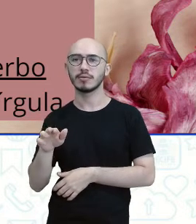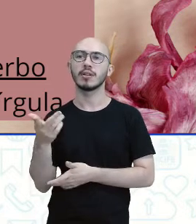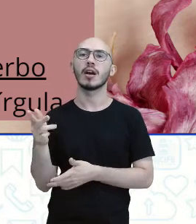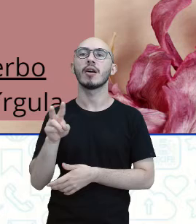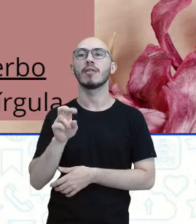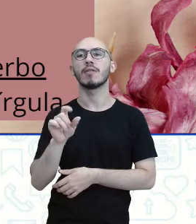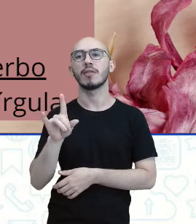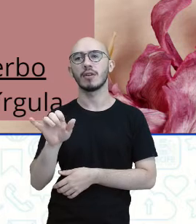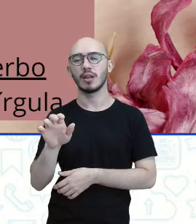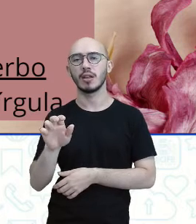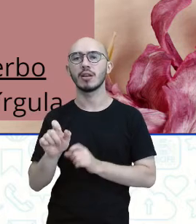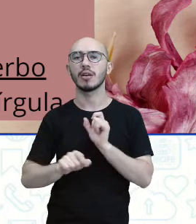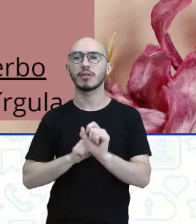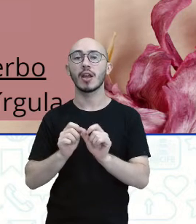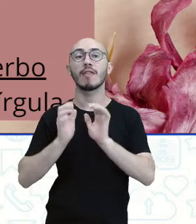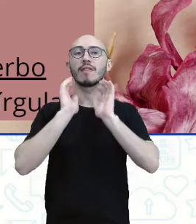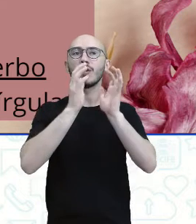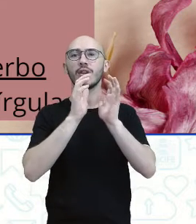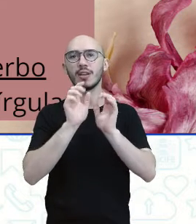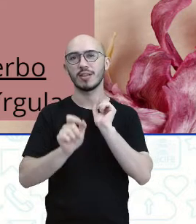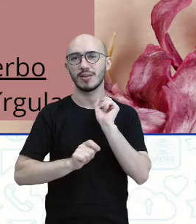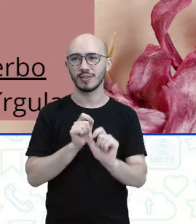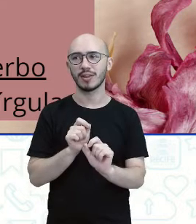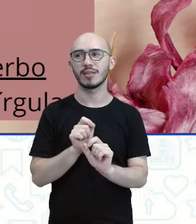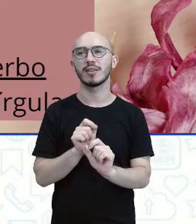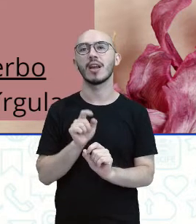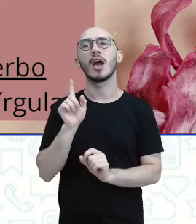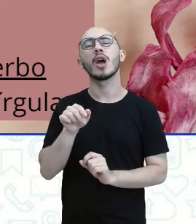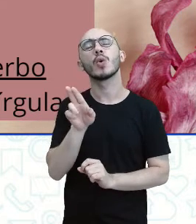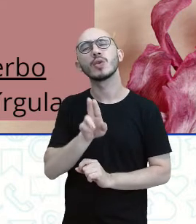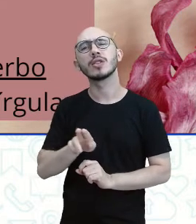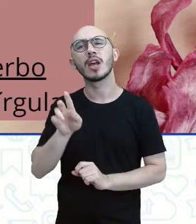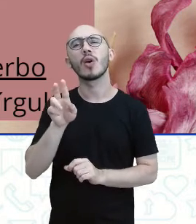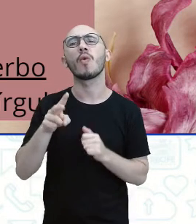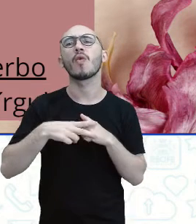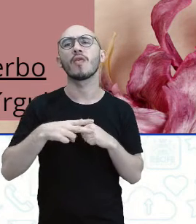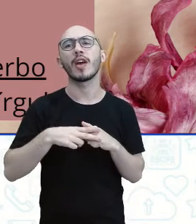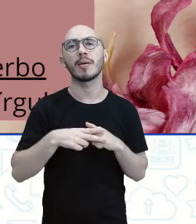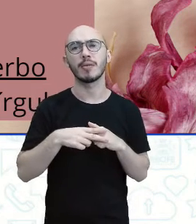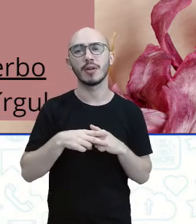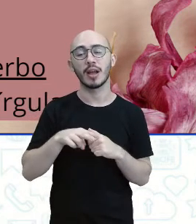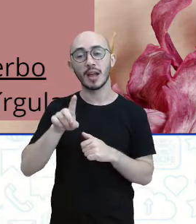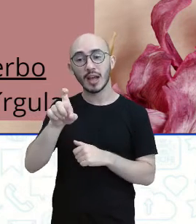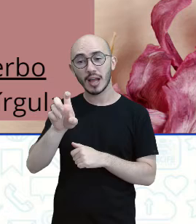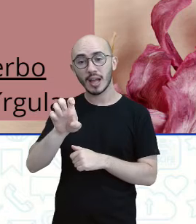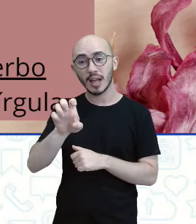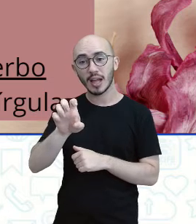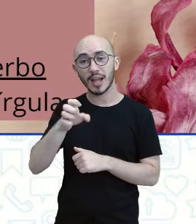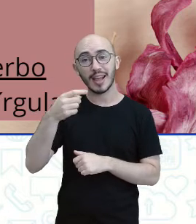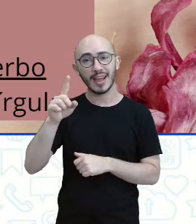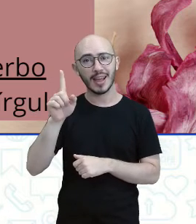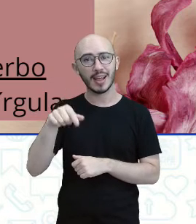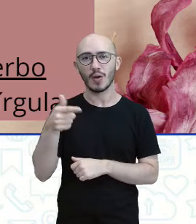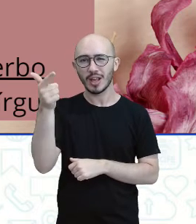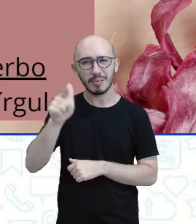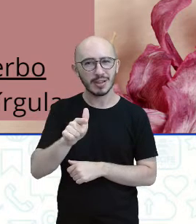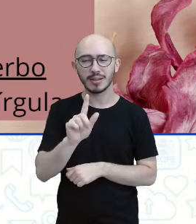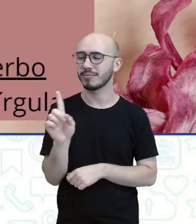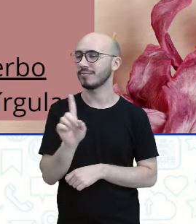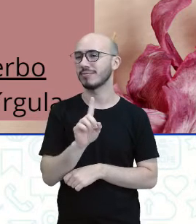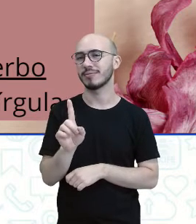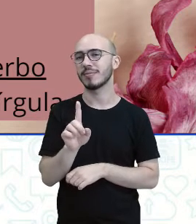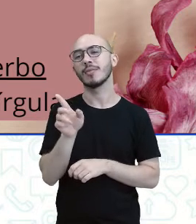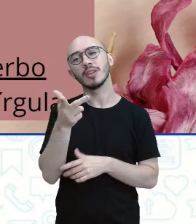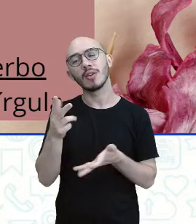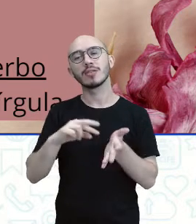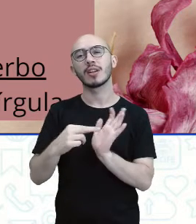verbo é. Ele está subentendido na marcação da vírgula. Então, eu gosto de futebol.